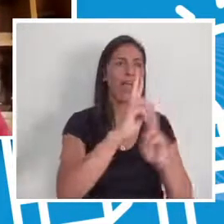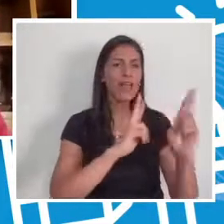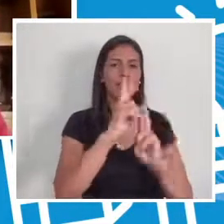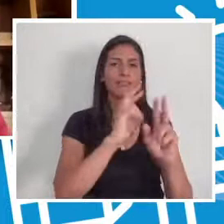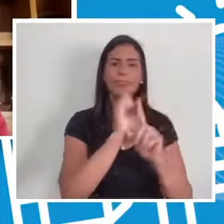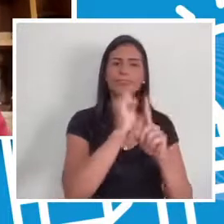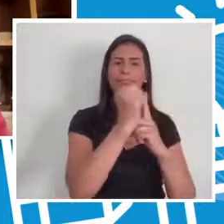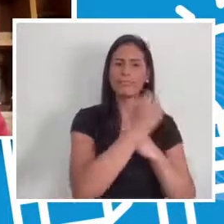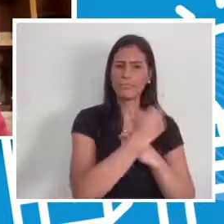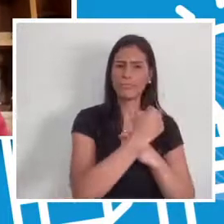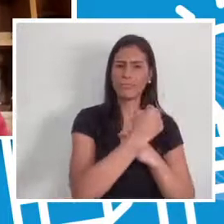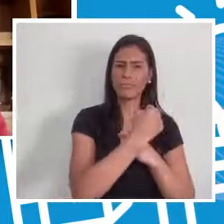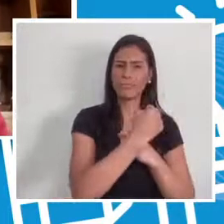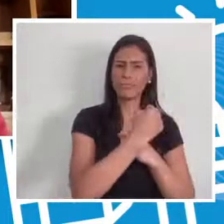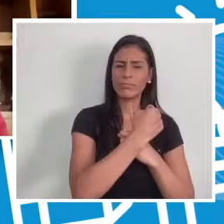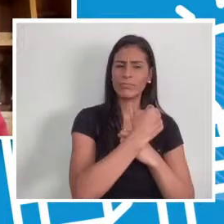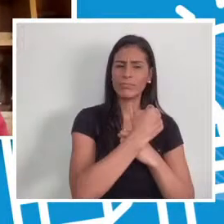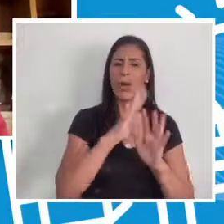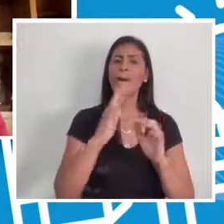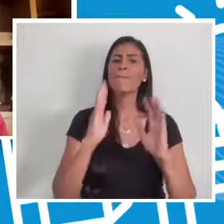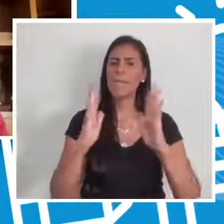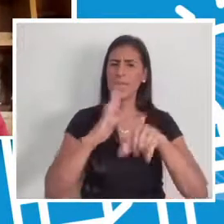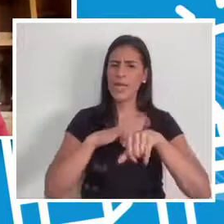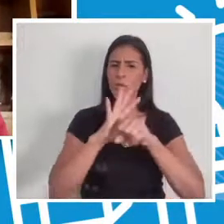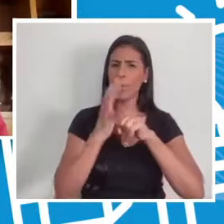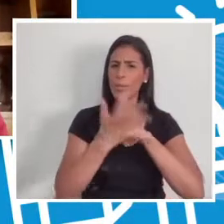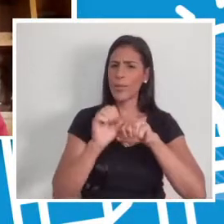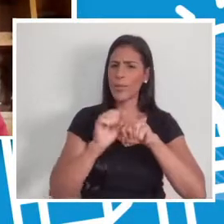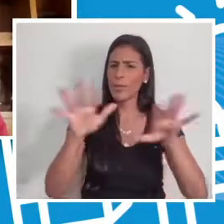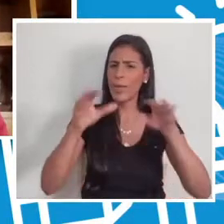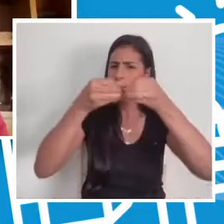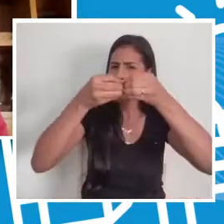pandemia será maior do que esperávamos?